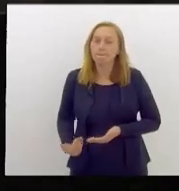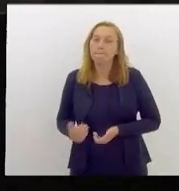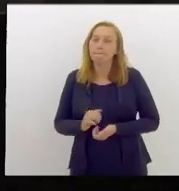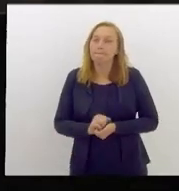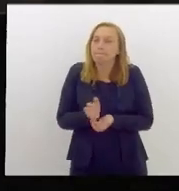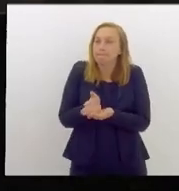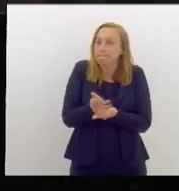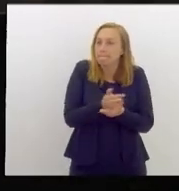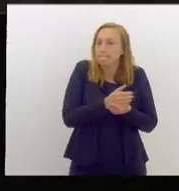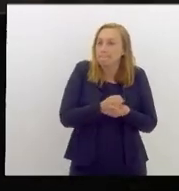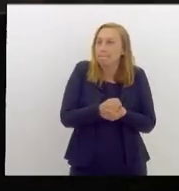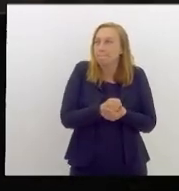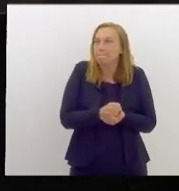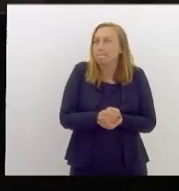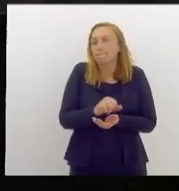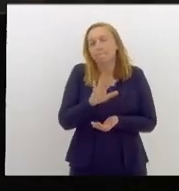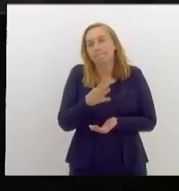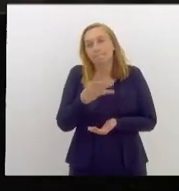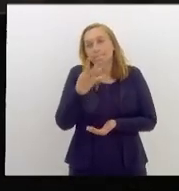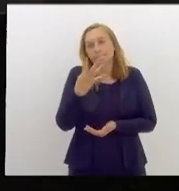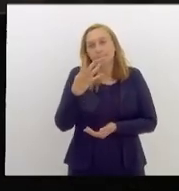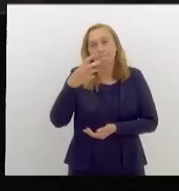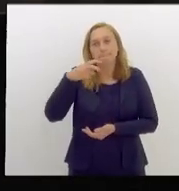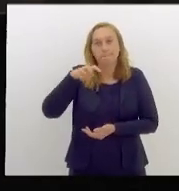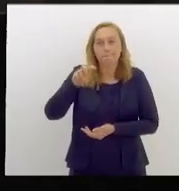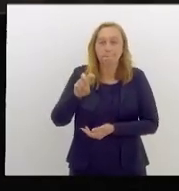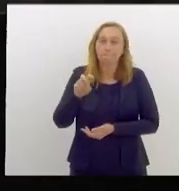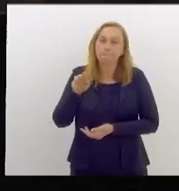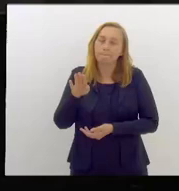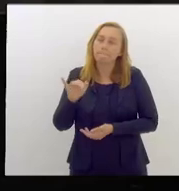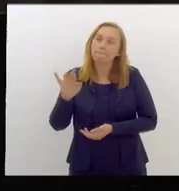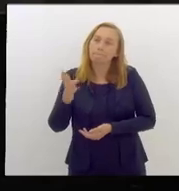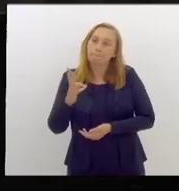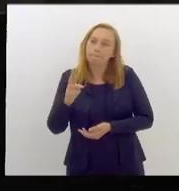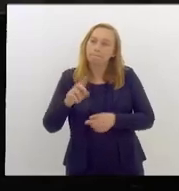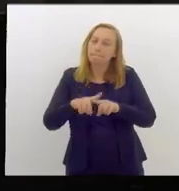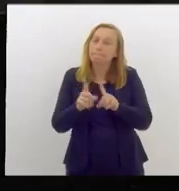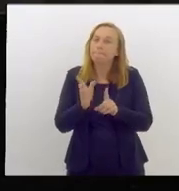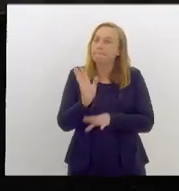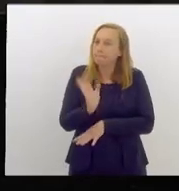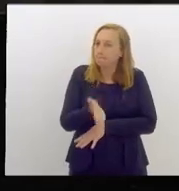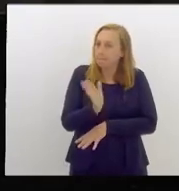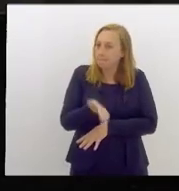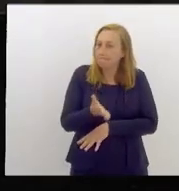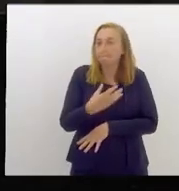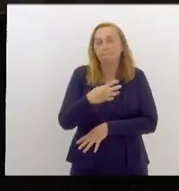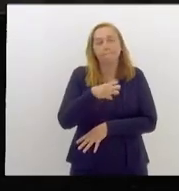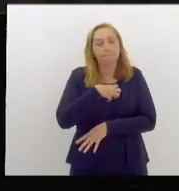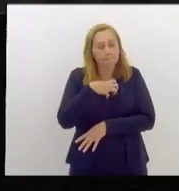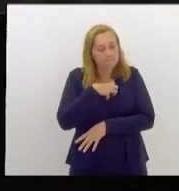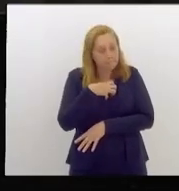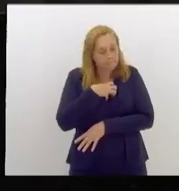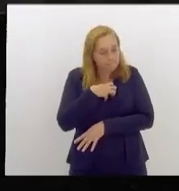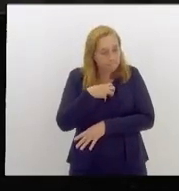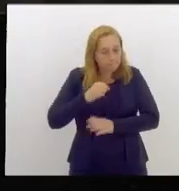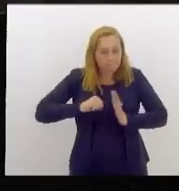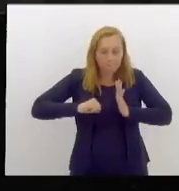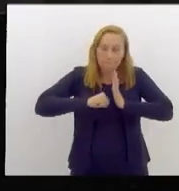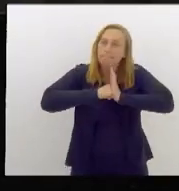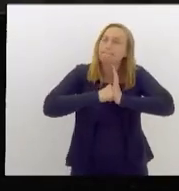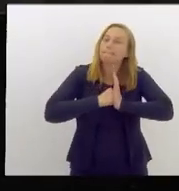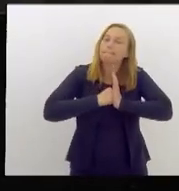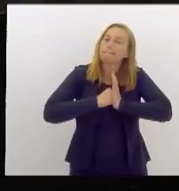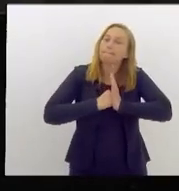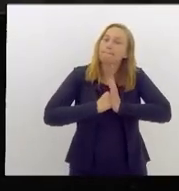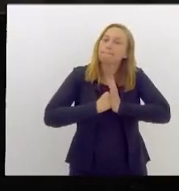de que se arrecade cerca de 45 bilhões mas nós já estamos sentindo os impactos